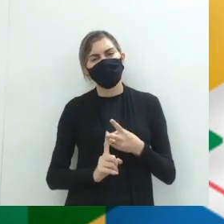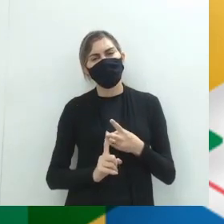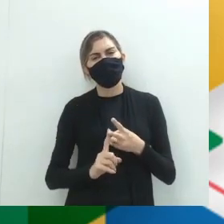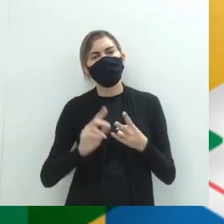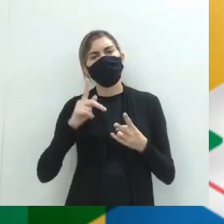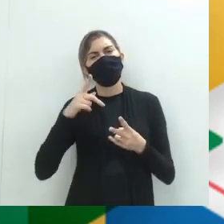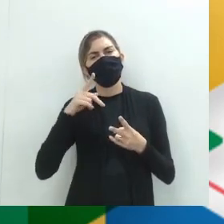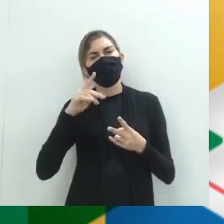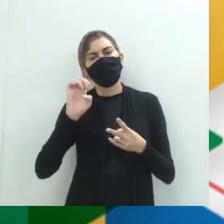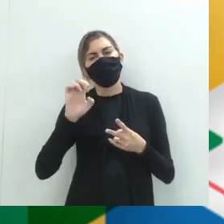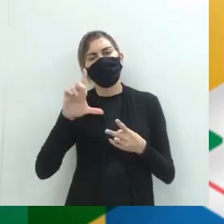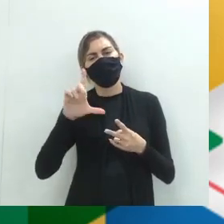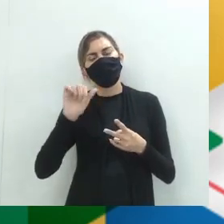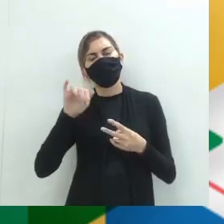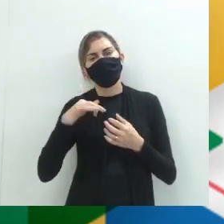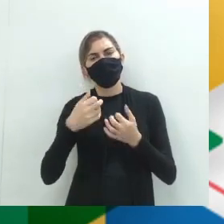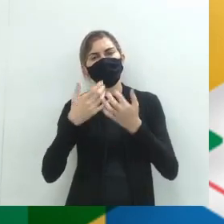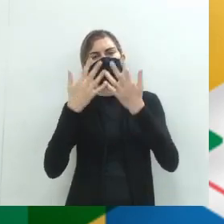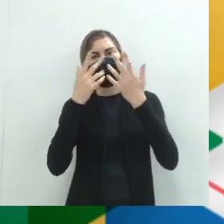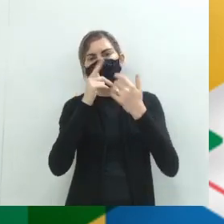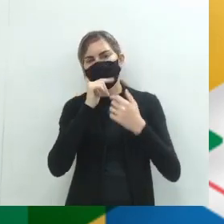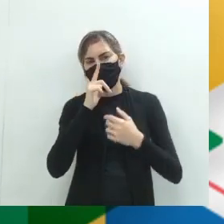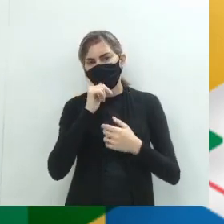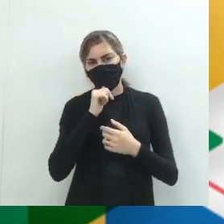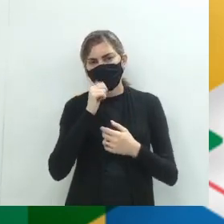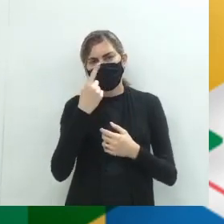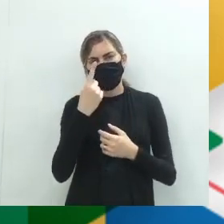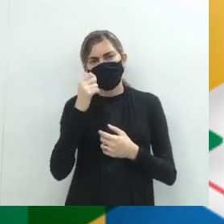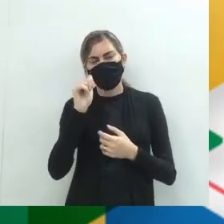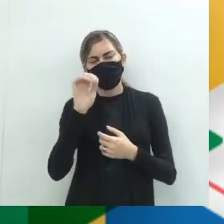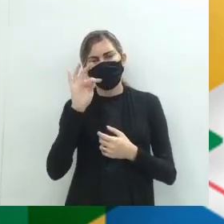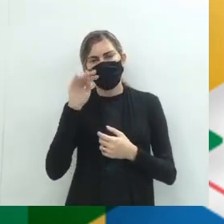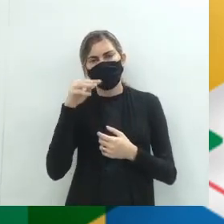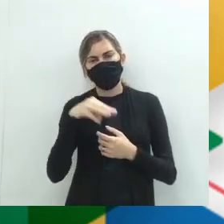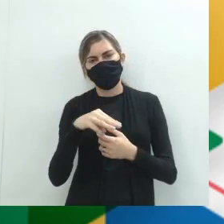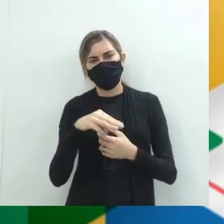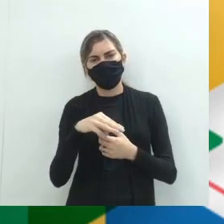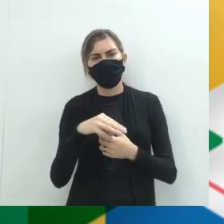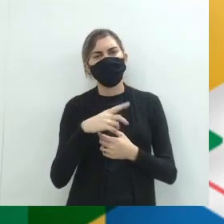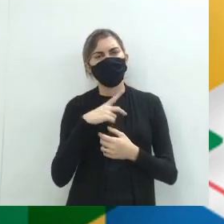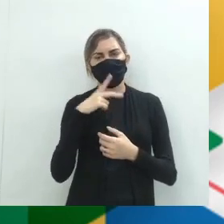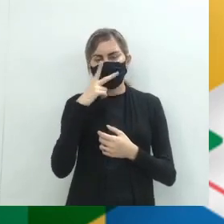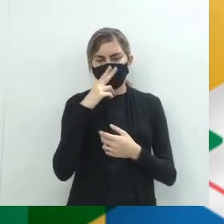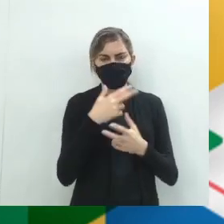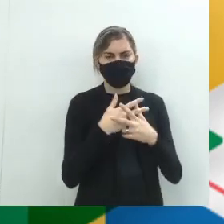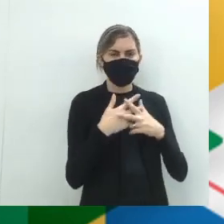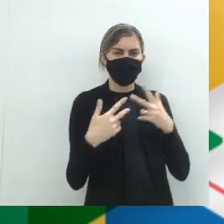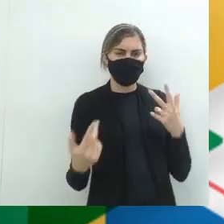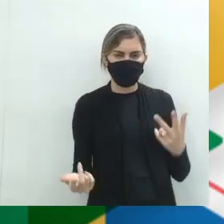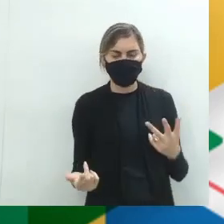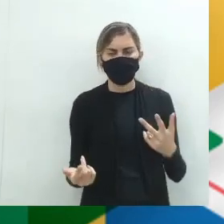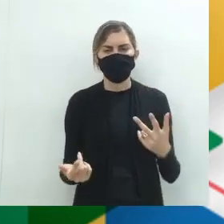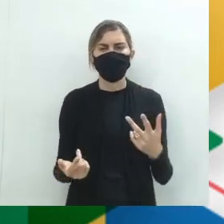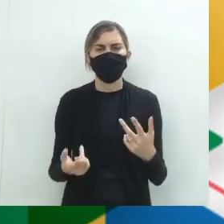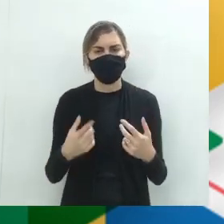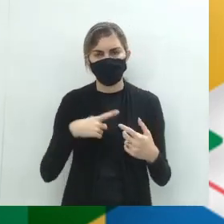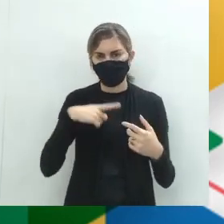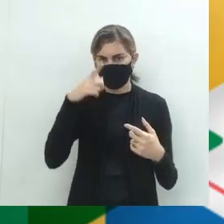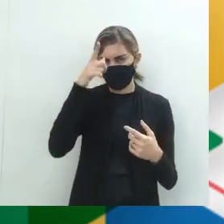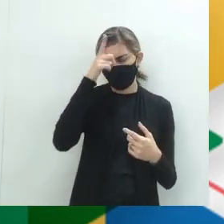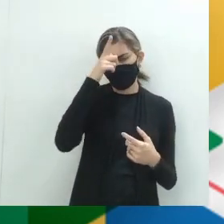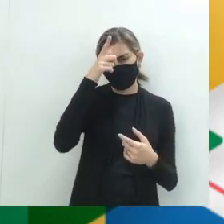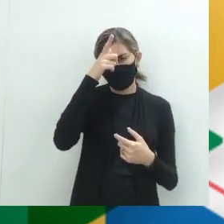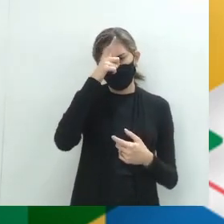os pontos de ebulição da água na pressão de 1 atm. Para as mesmas condições, o